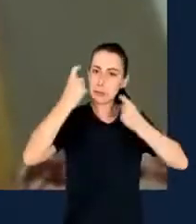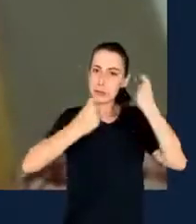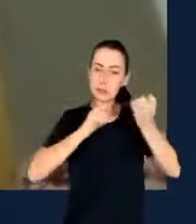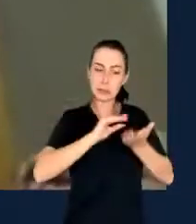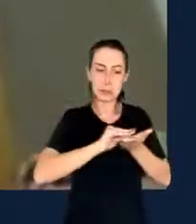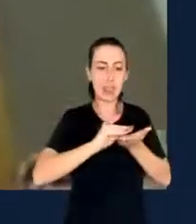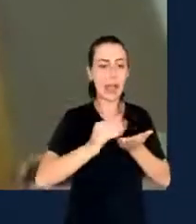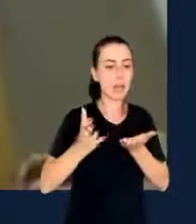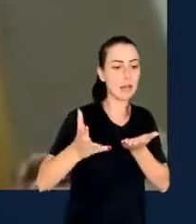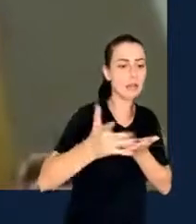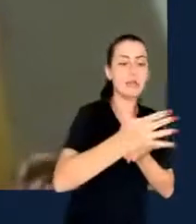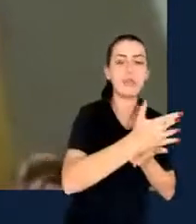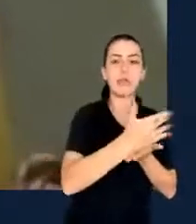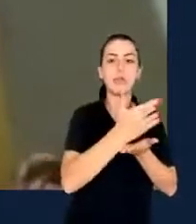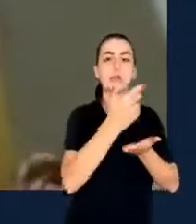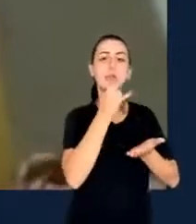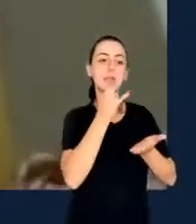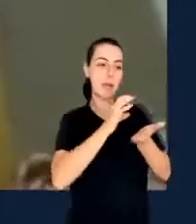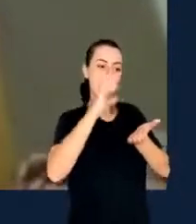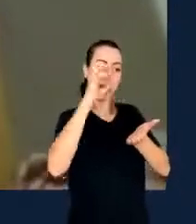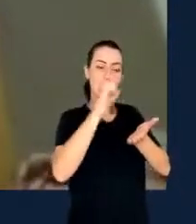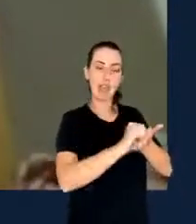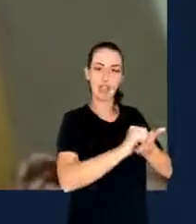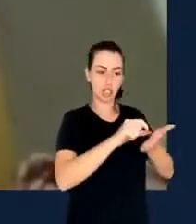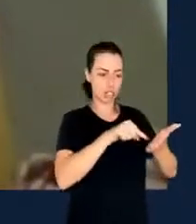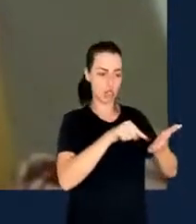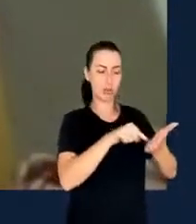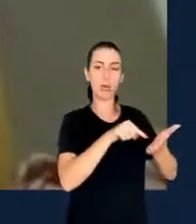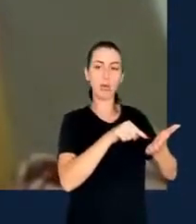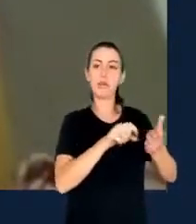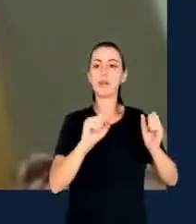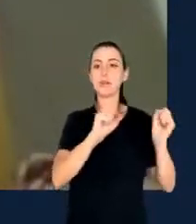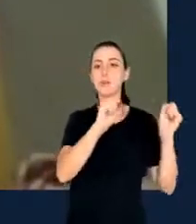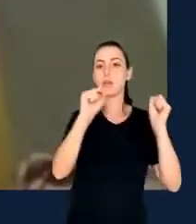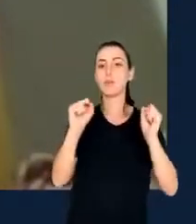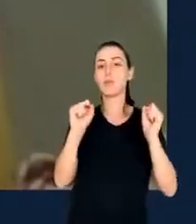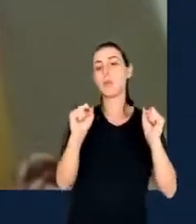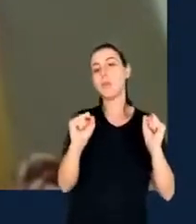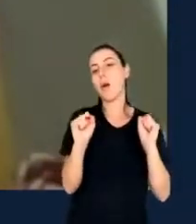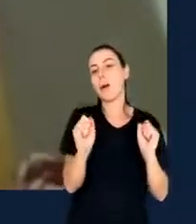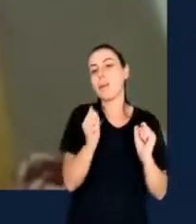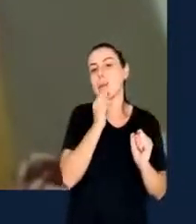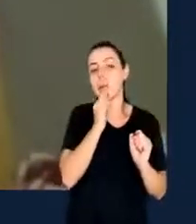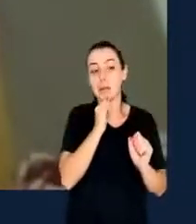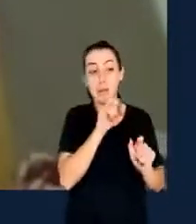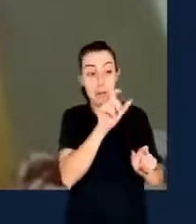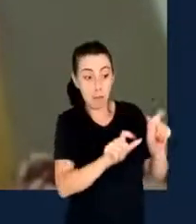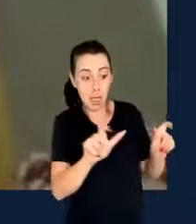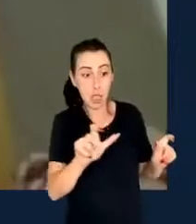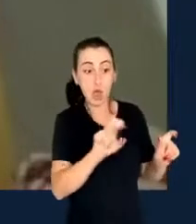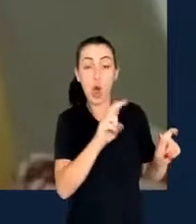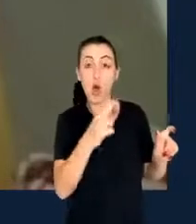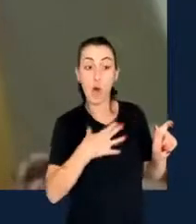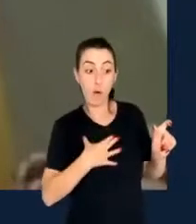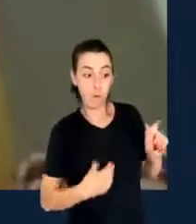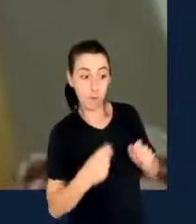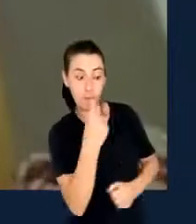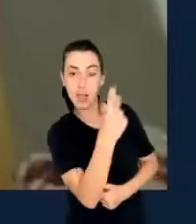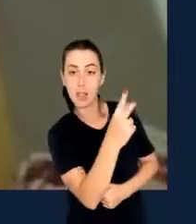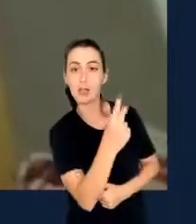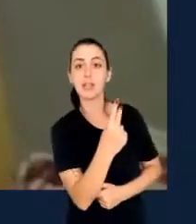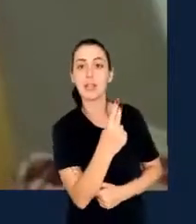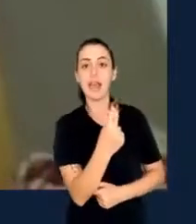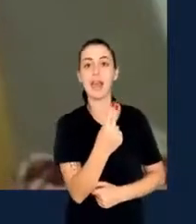ou com que esse registro pudesse fazer com que as pessoas ou filhos das pessoas depois da Lei do Ventre Livre